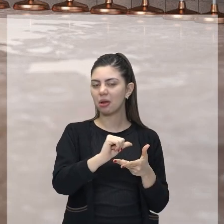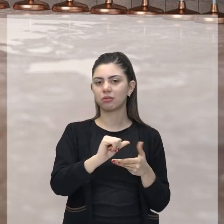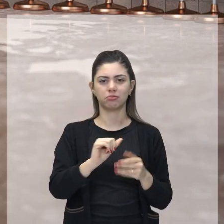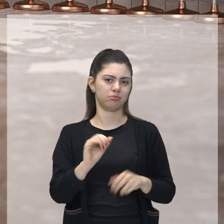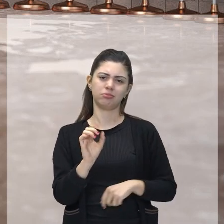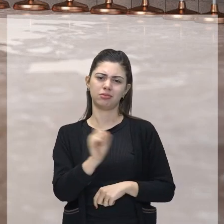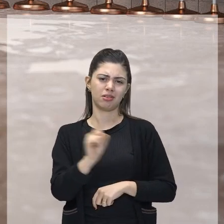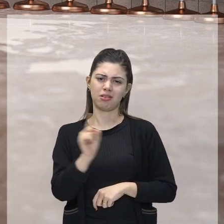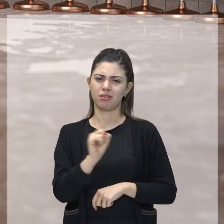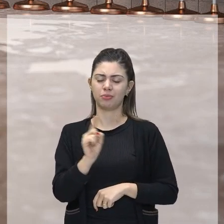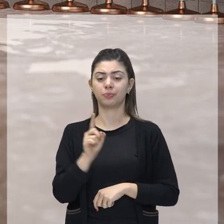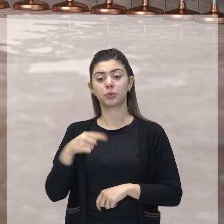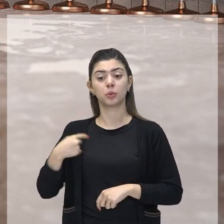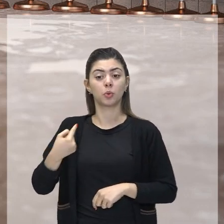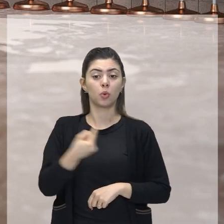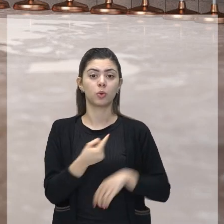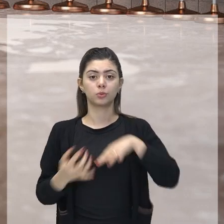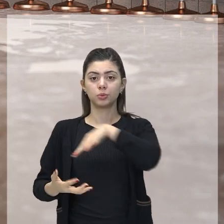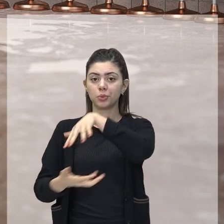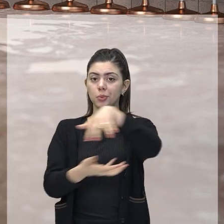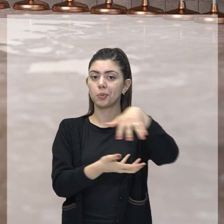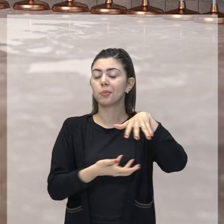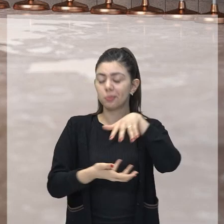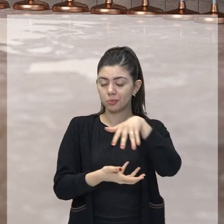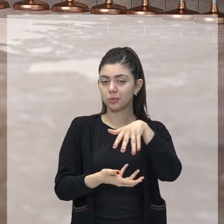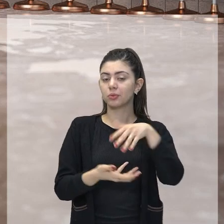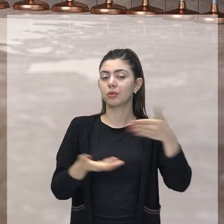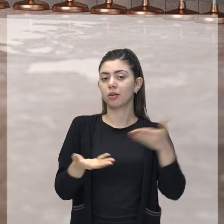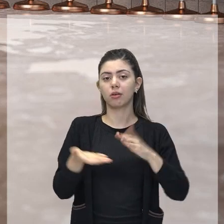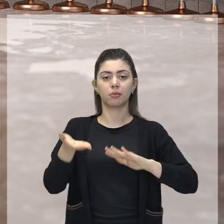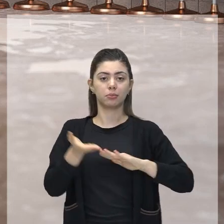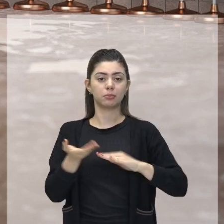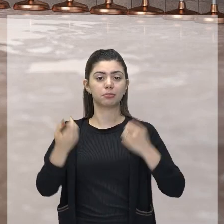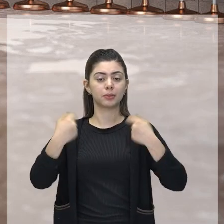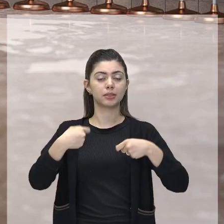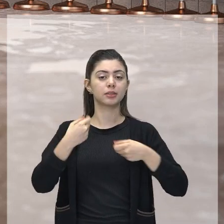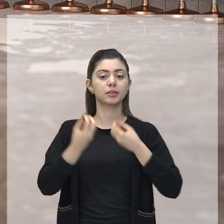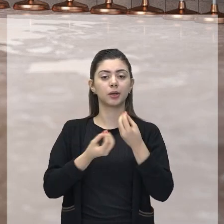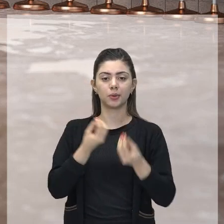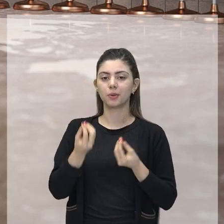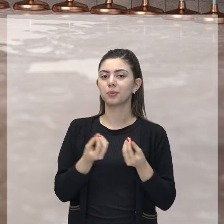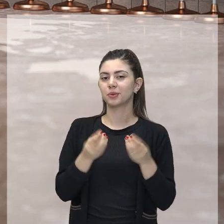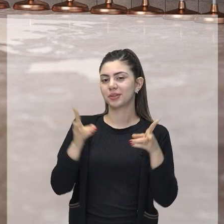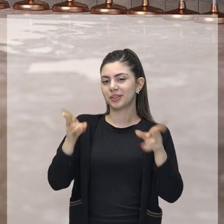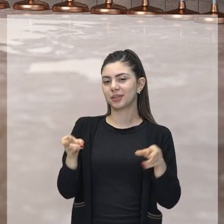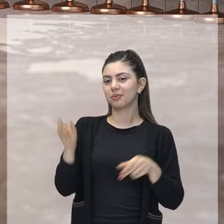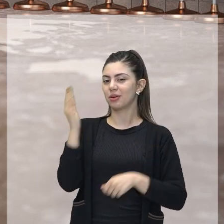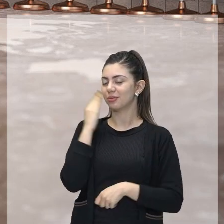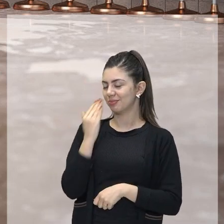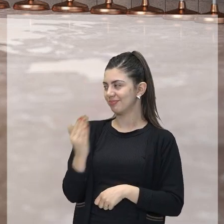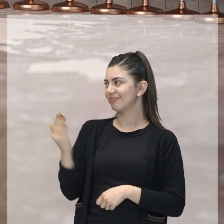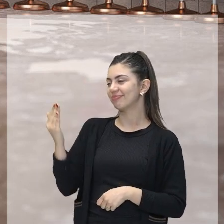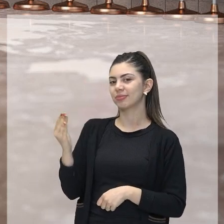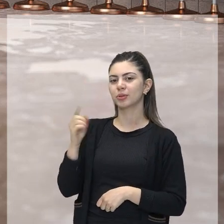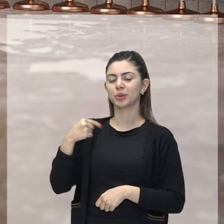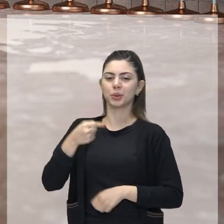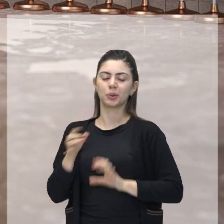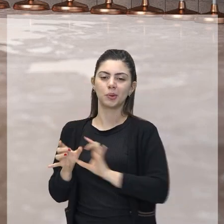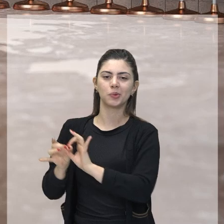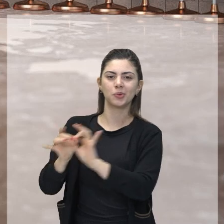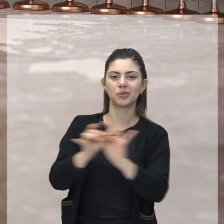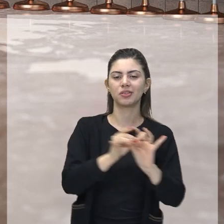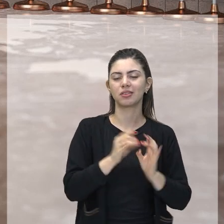né, do mundo moderno, do mundo globalizado, tem que ser sempre exatamente isso aqui. Todos juntos, mesmo com